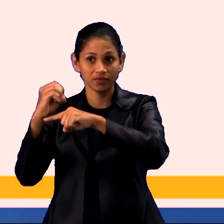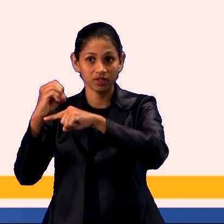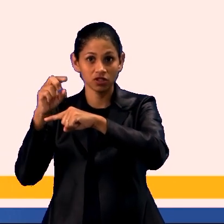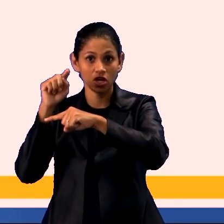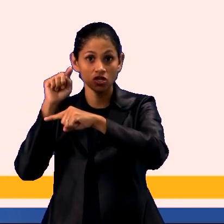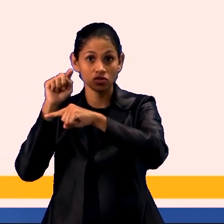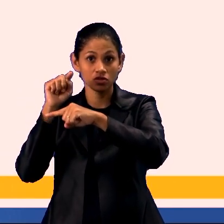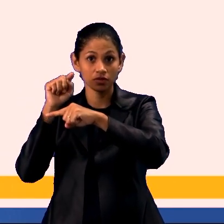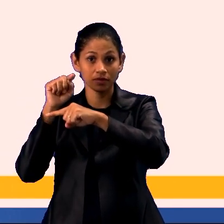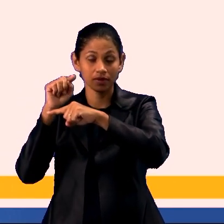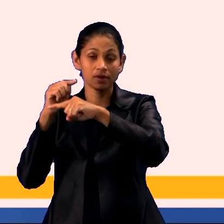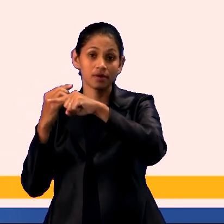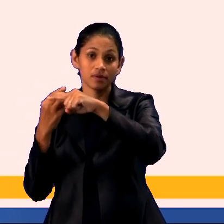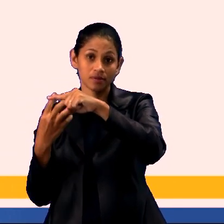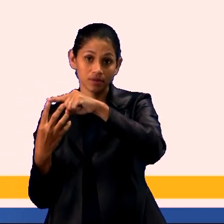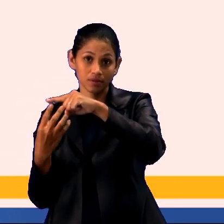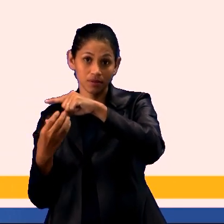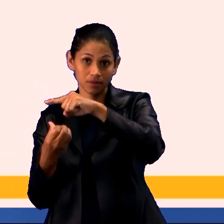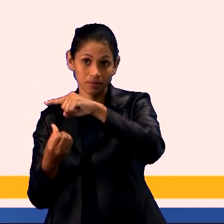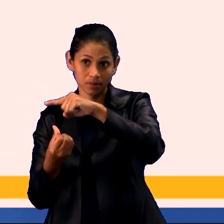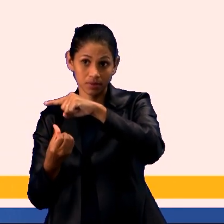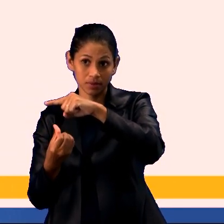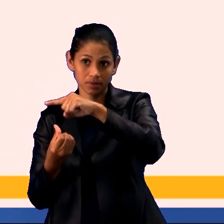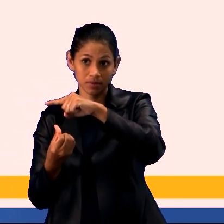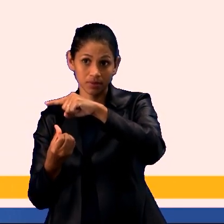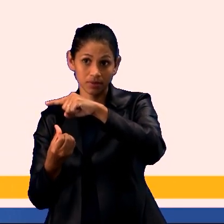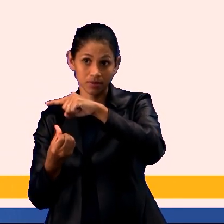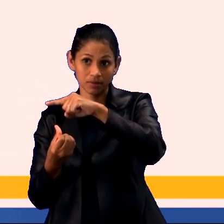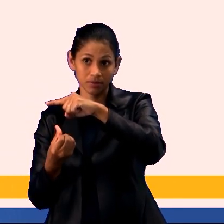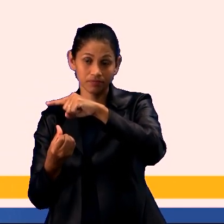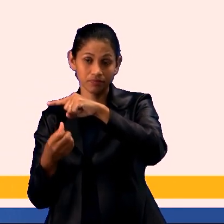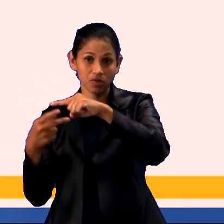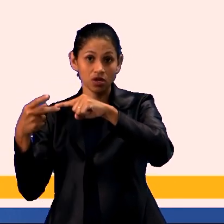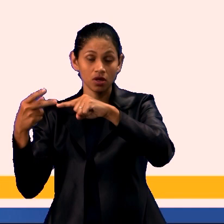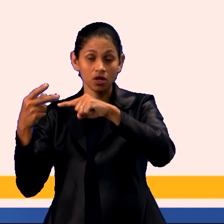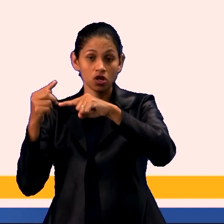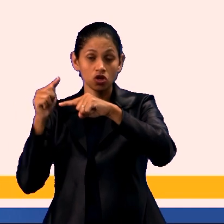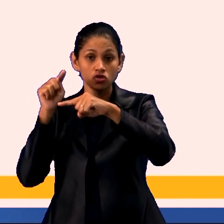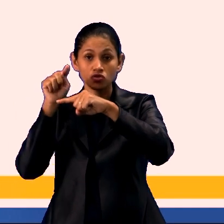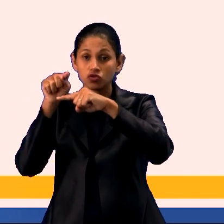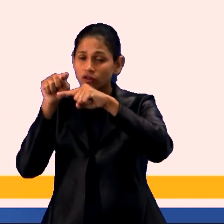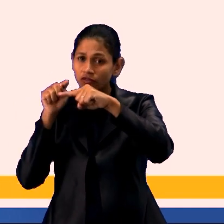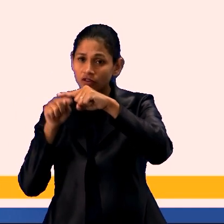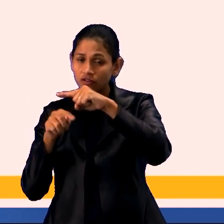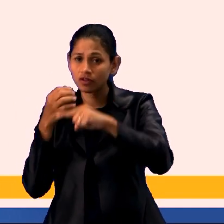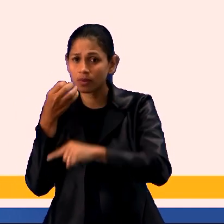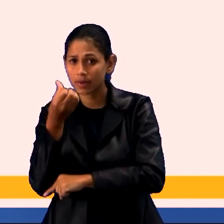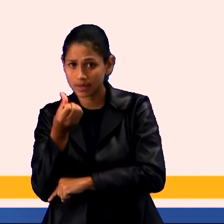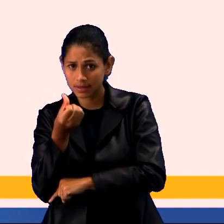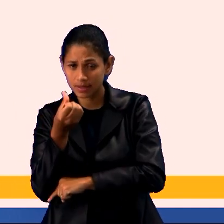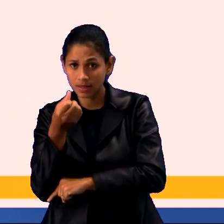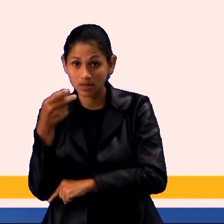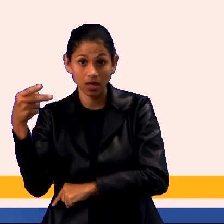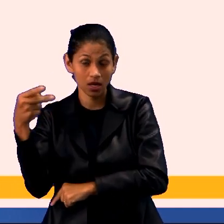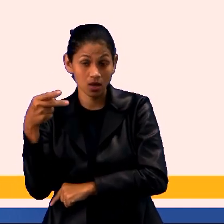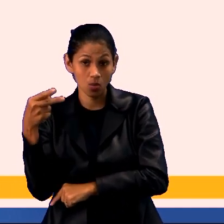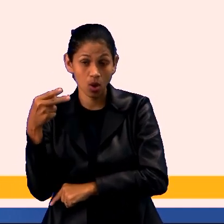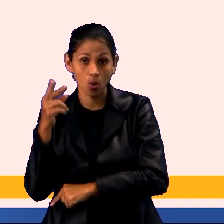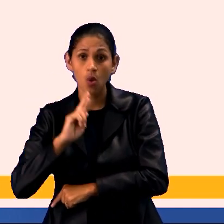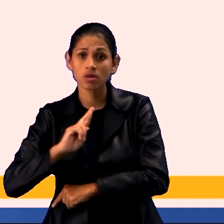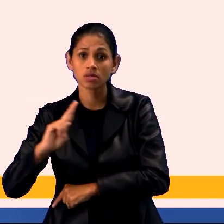uma divisão. E eu posso dividir, né? 90 dividido para 6, 15. Ou seja,